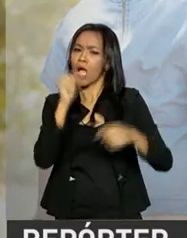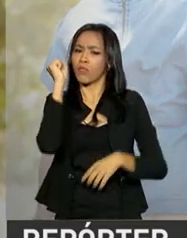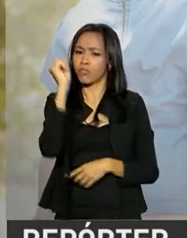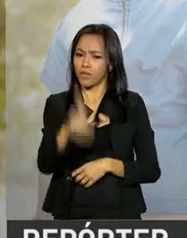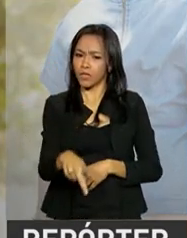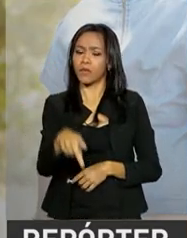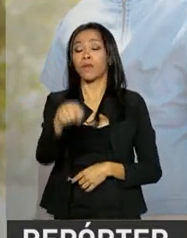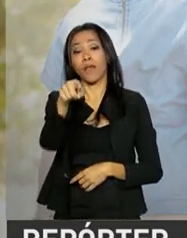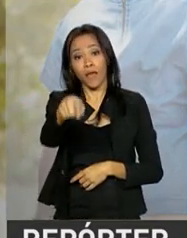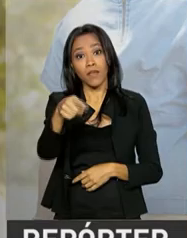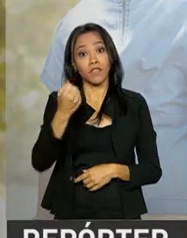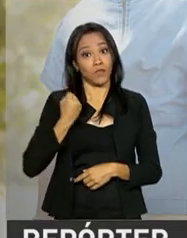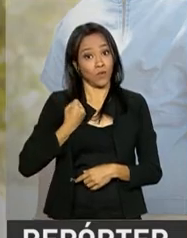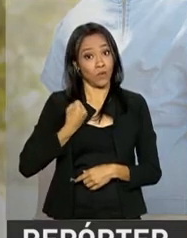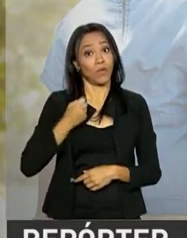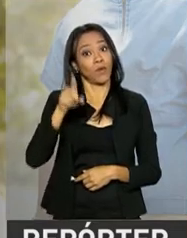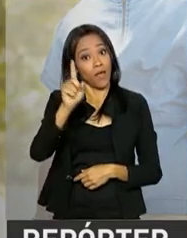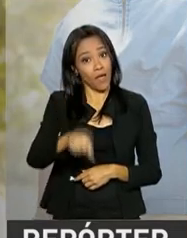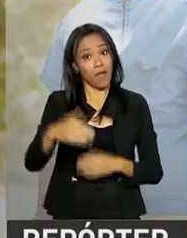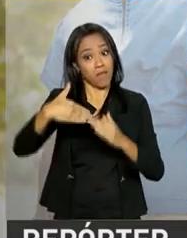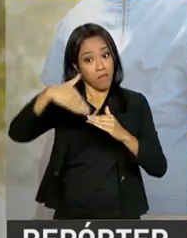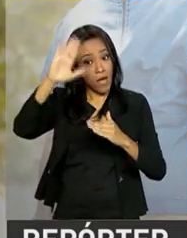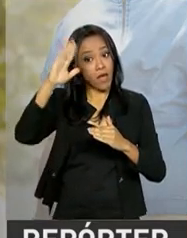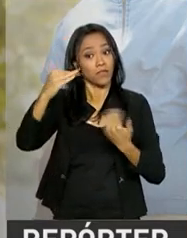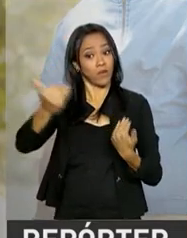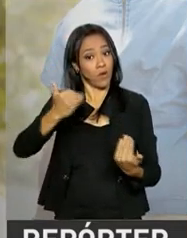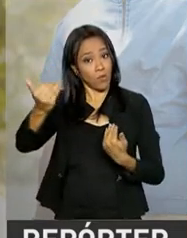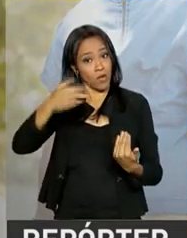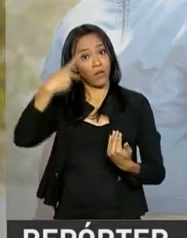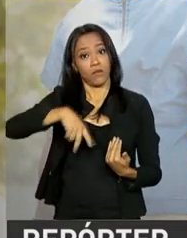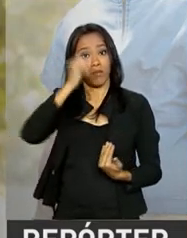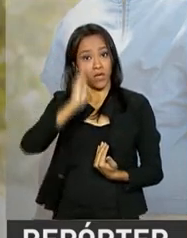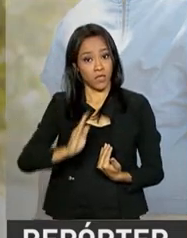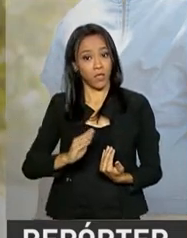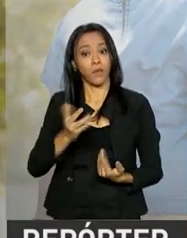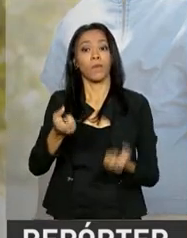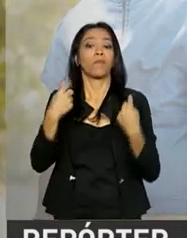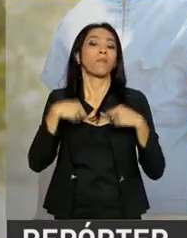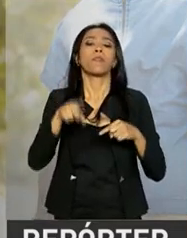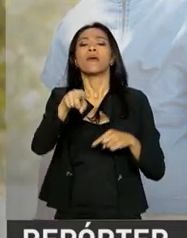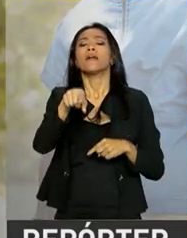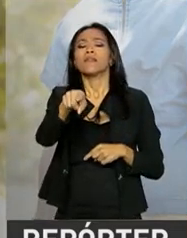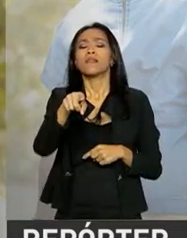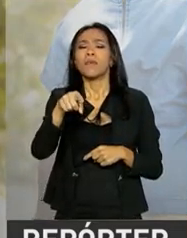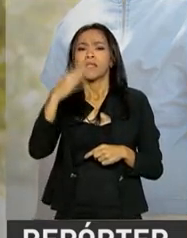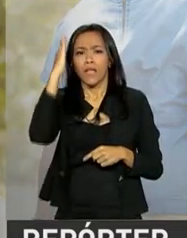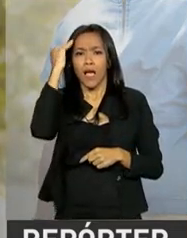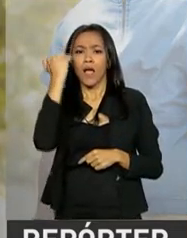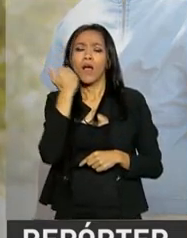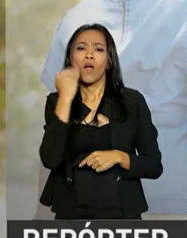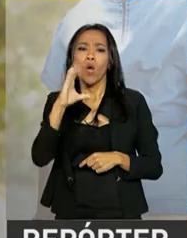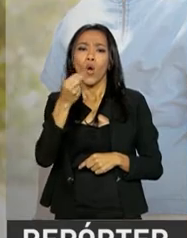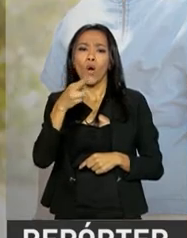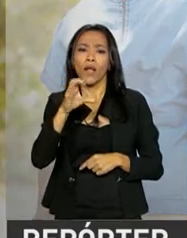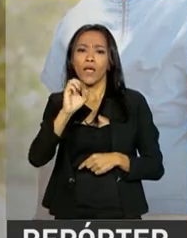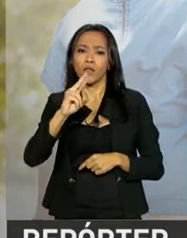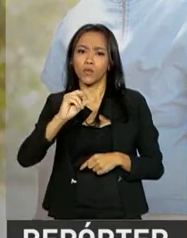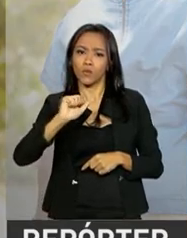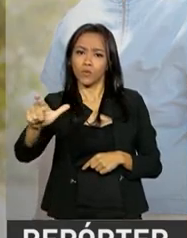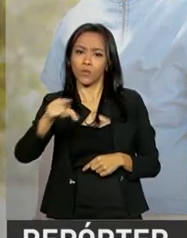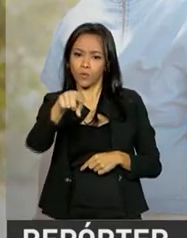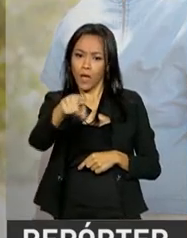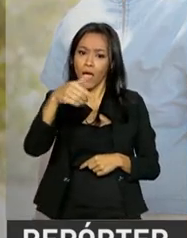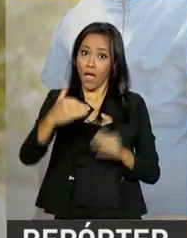dos cidadãos, este número também é maior do que no Brasil. Já na Ásia, na Coreia do Sul, a idade para se aposentar é